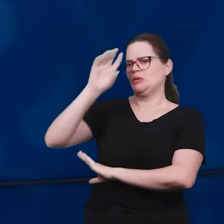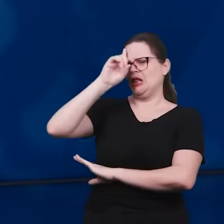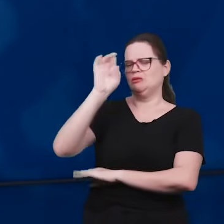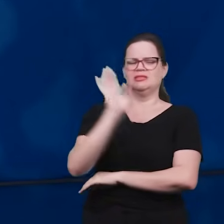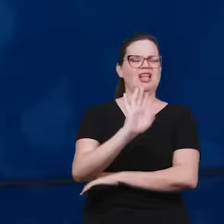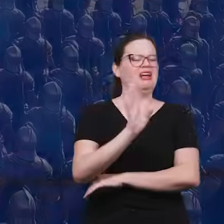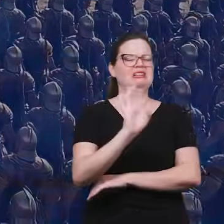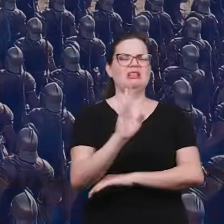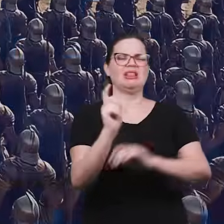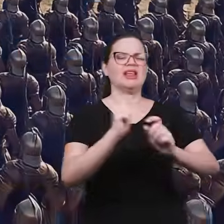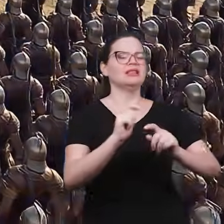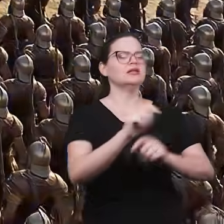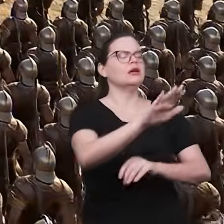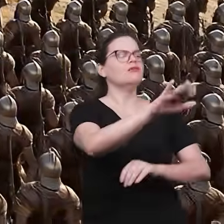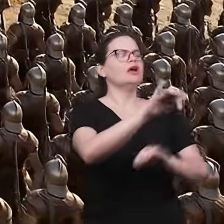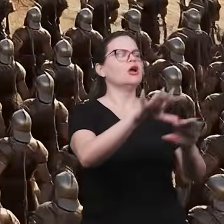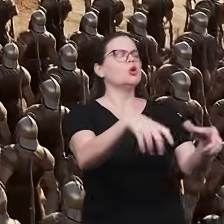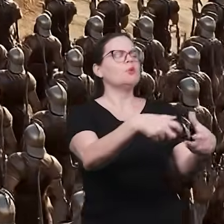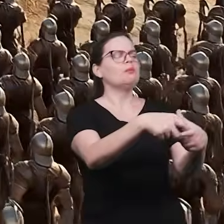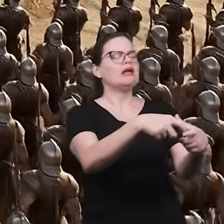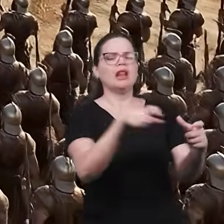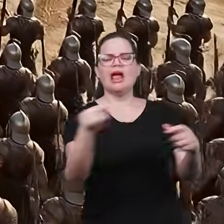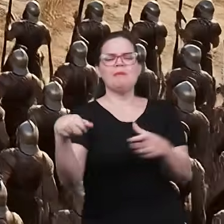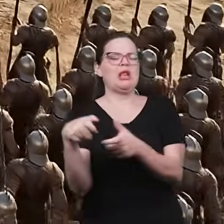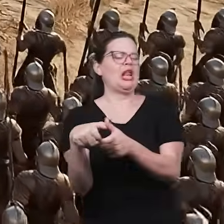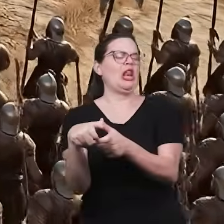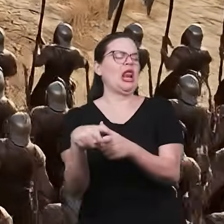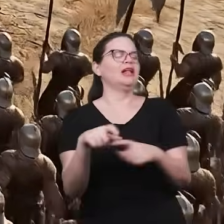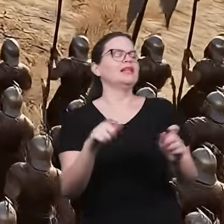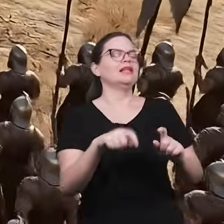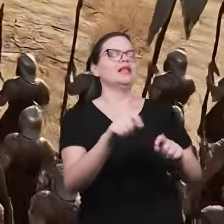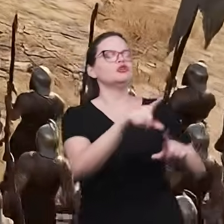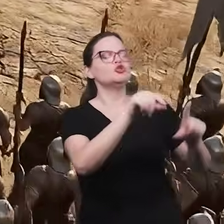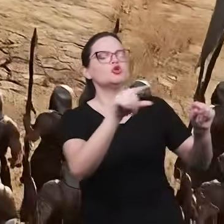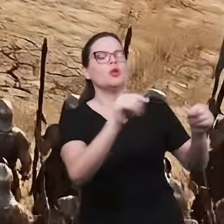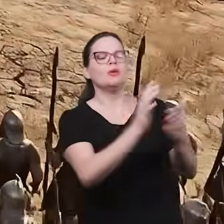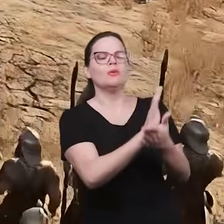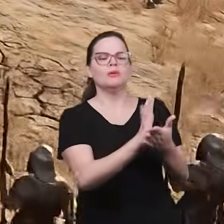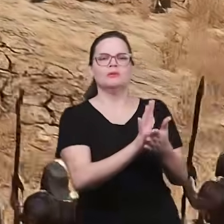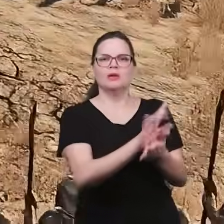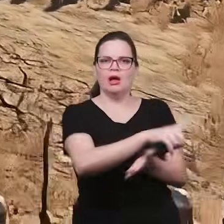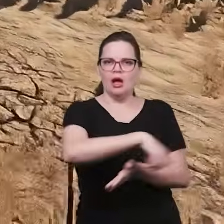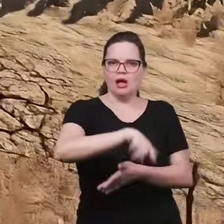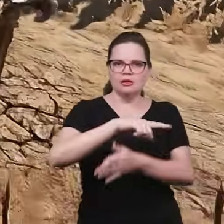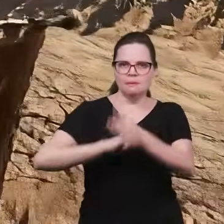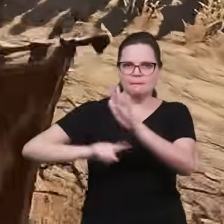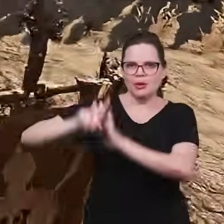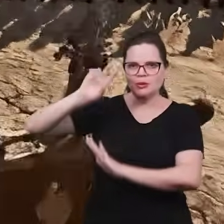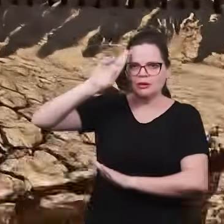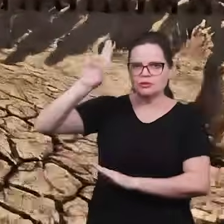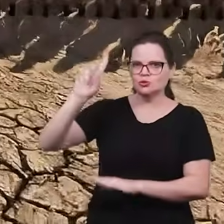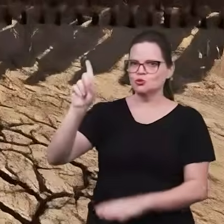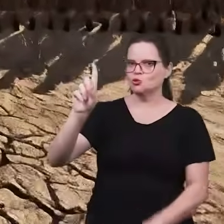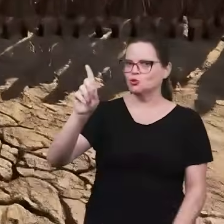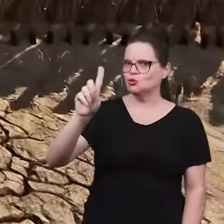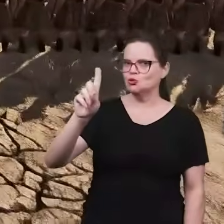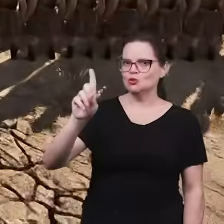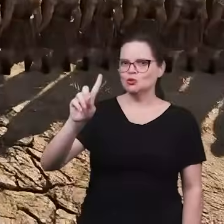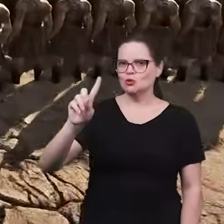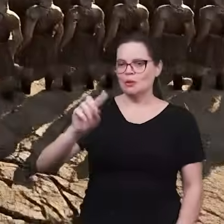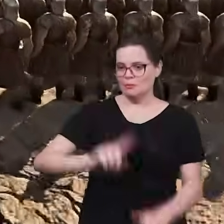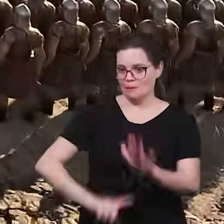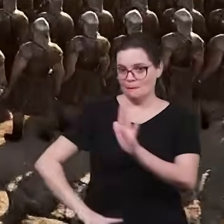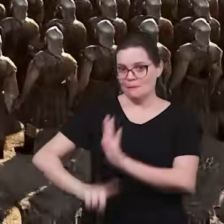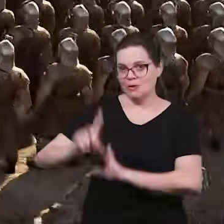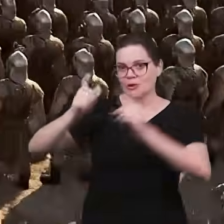um pequeno exército para aquela conquista. Essa decisão não foi consultada ao Senhor e nem ao